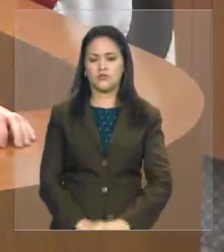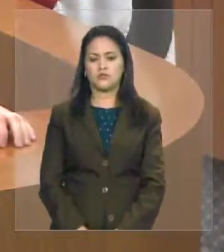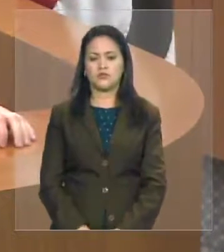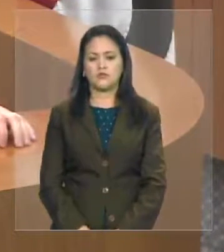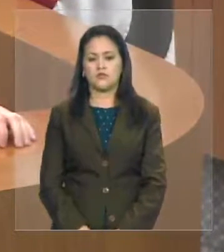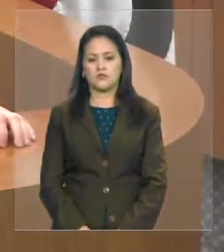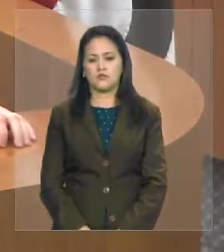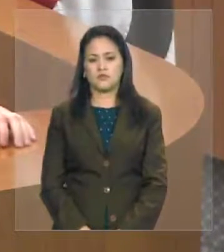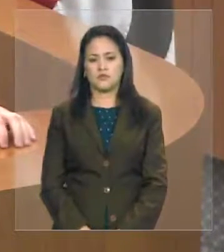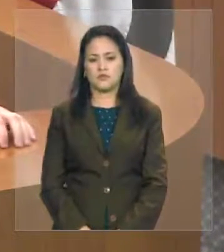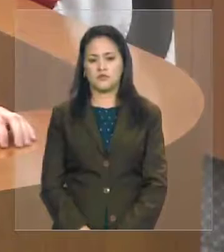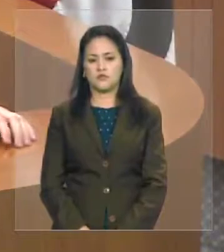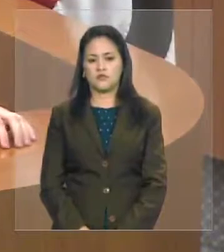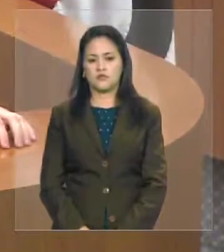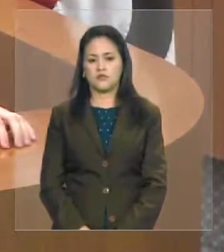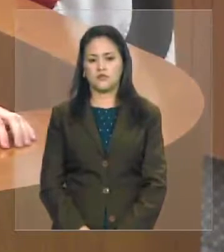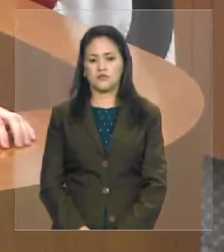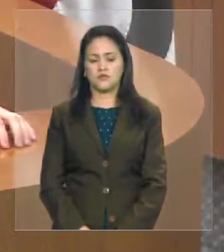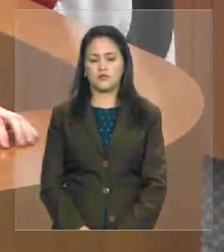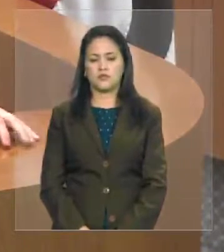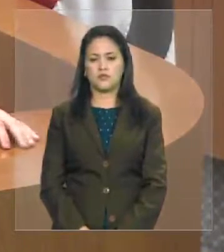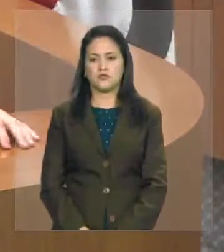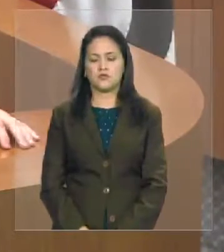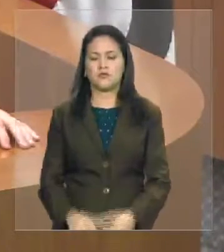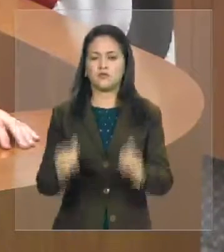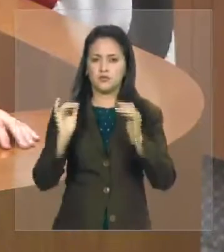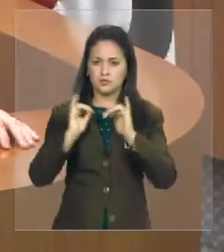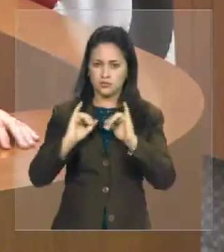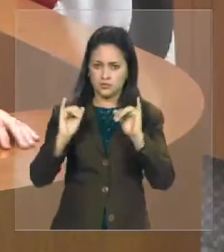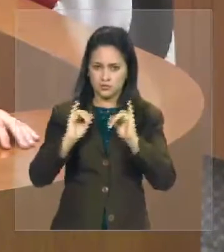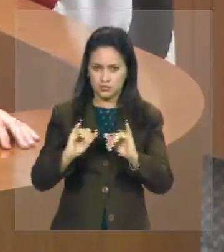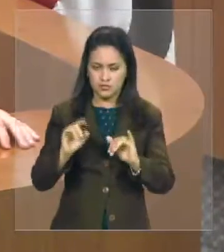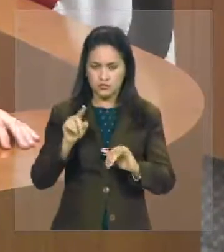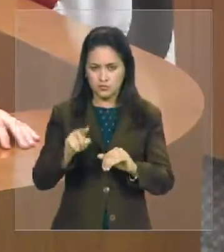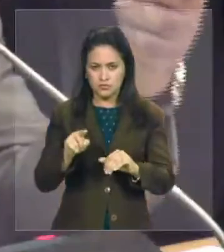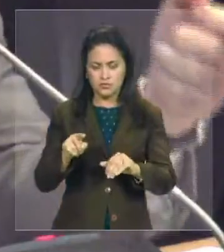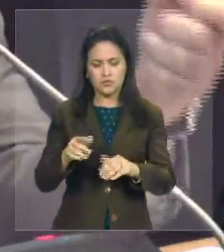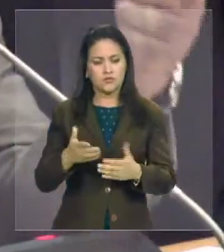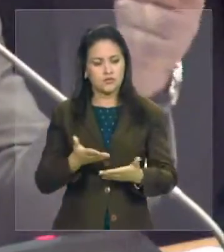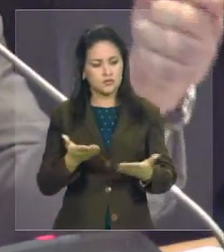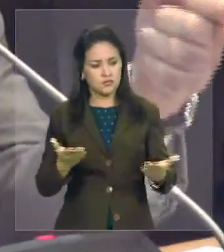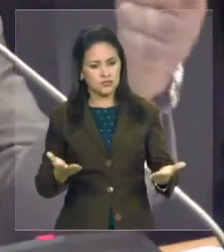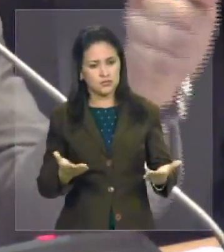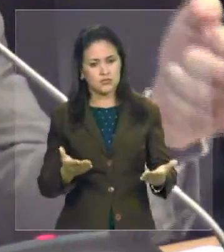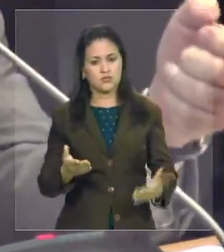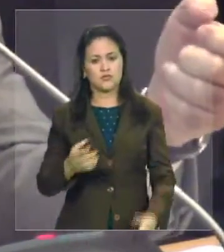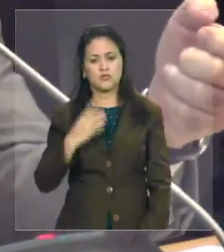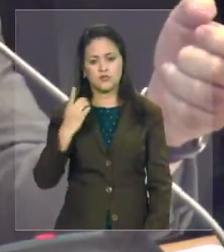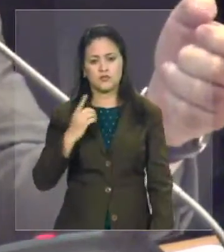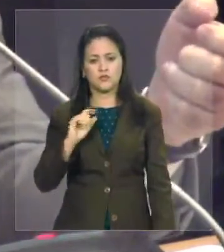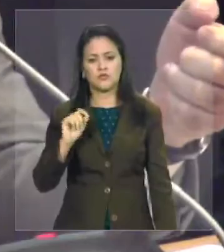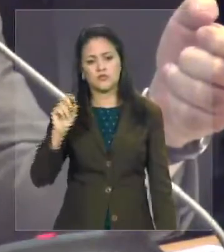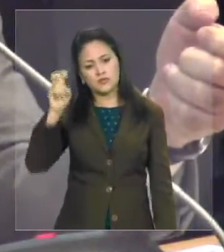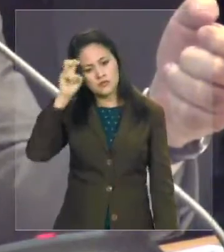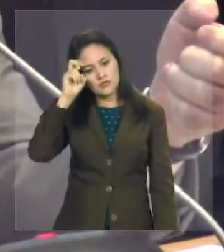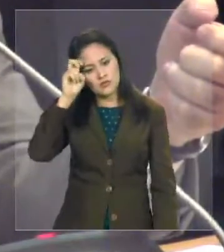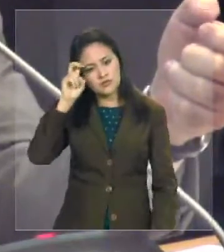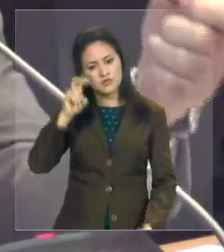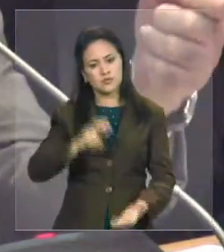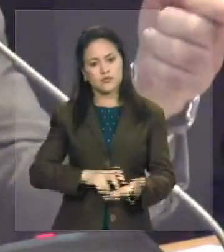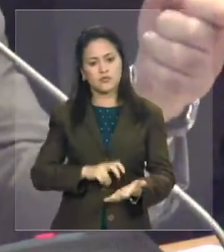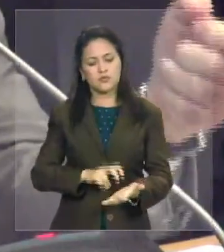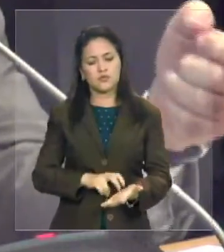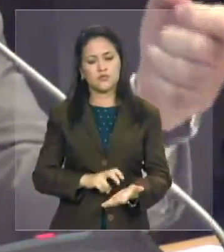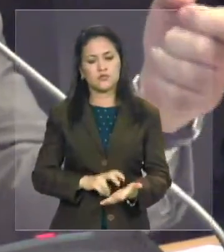Otelino, dizer a Vossa Excelência, a esta casa, que quinta-feira pela manhã,